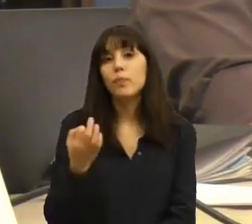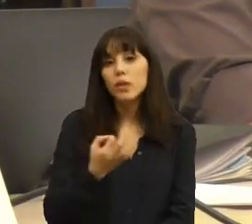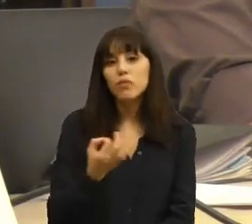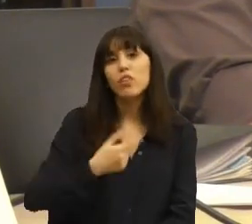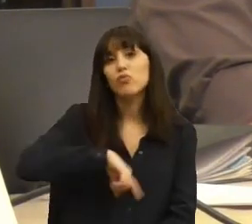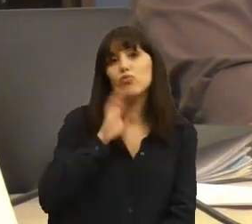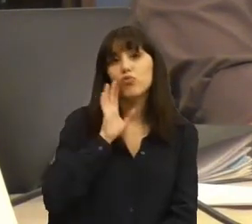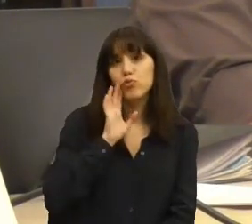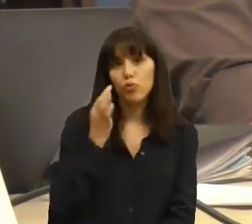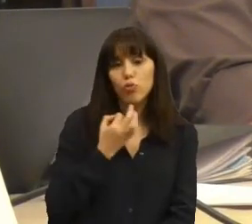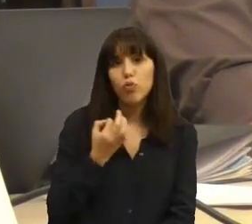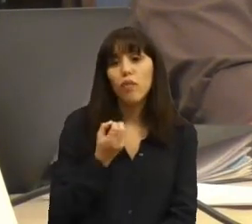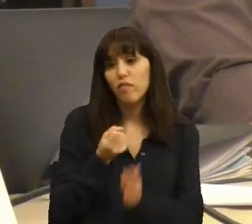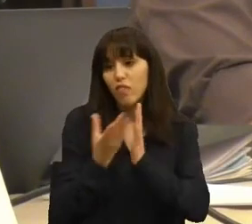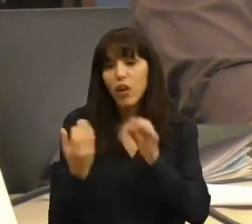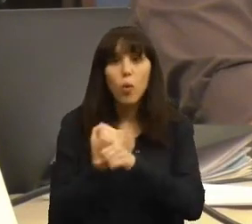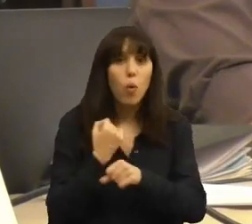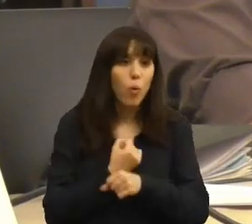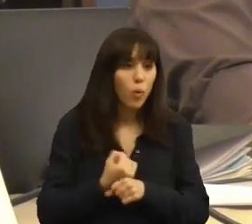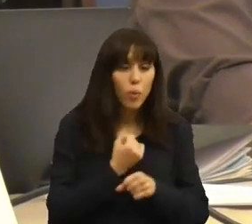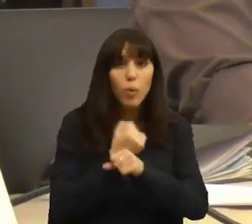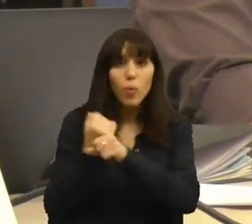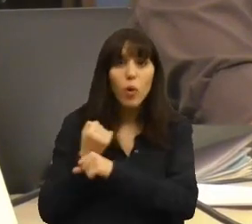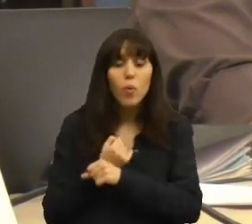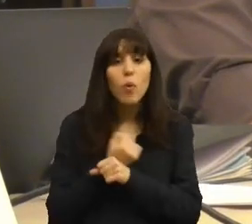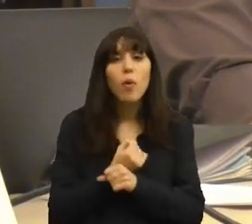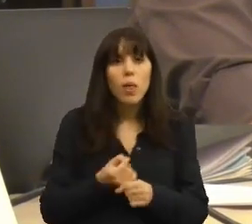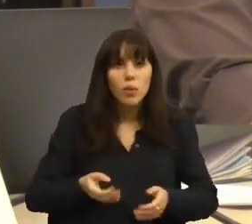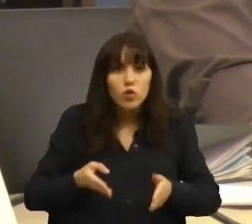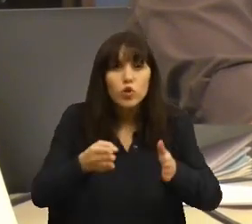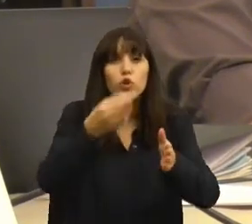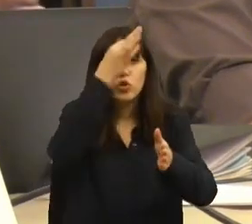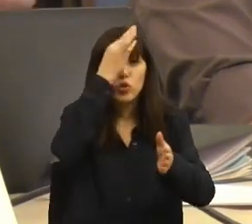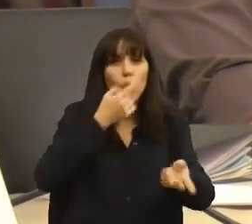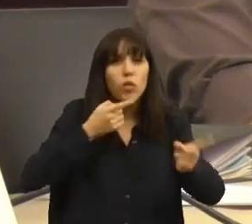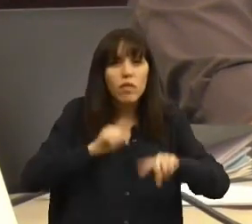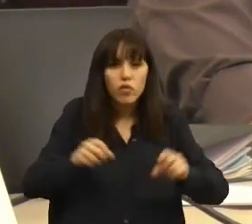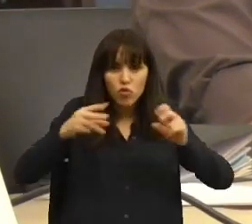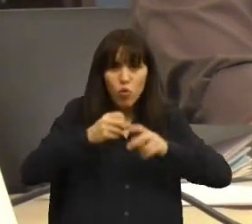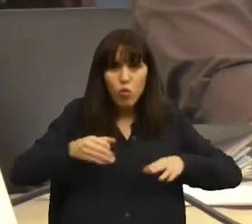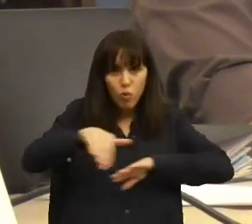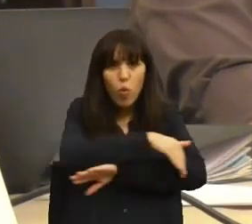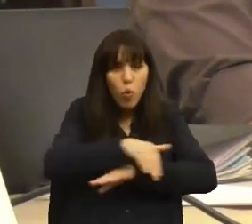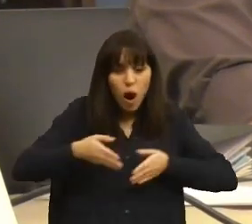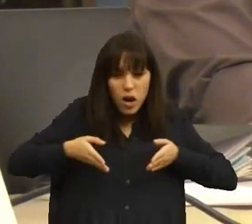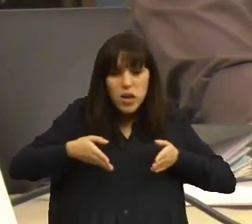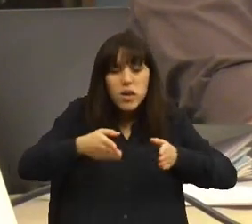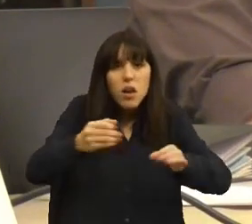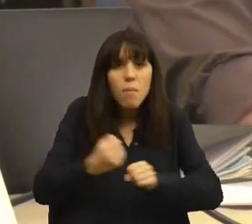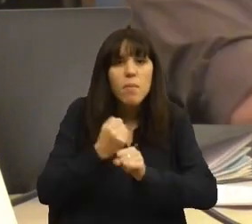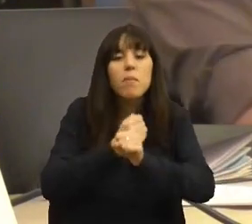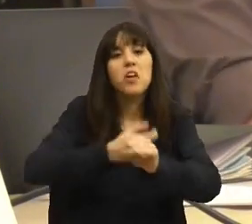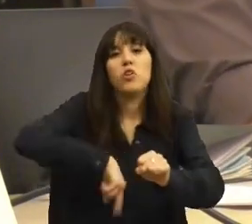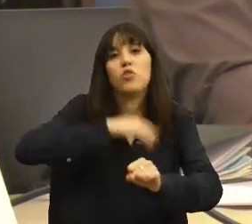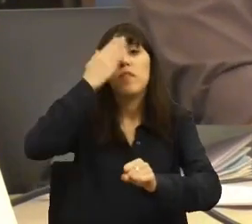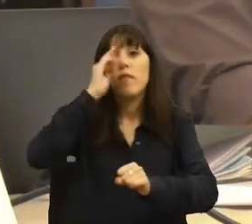Temos estado a assistir a um conjunto de obras que têm a ver com o reperfilamento de toda a rua e